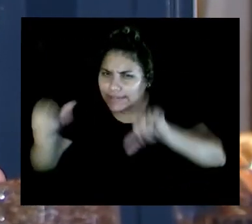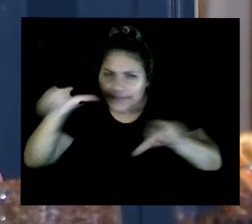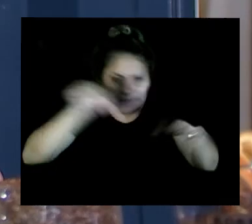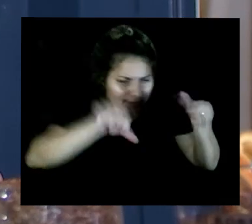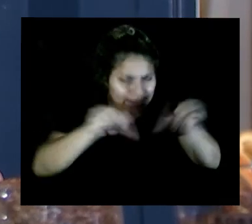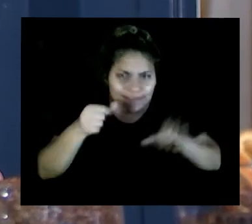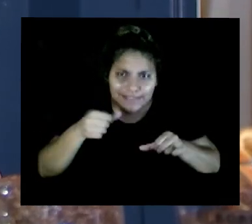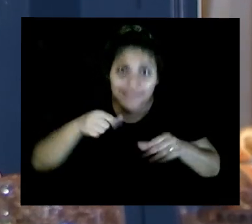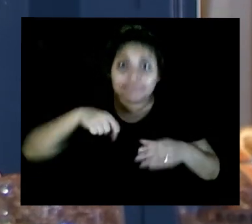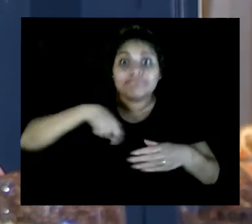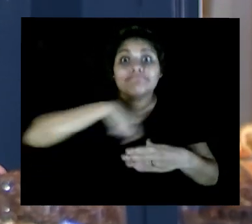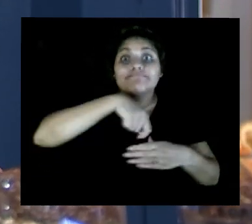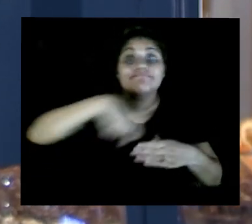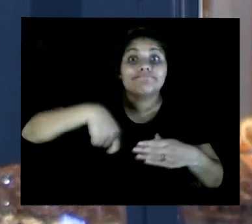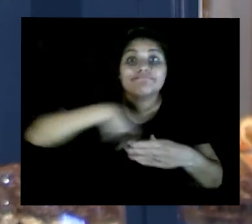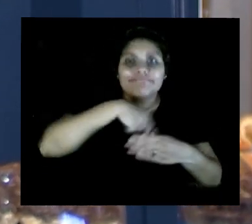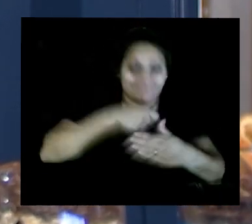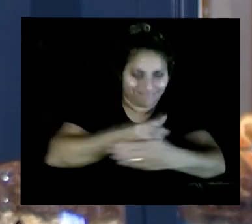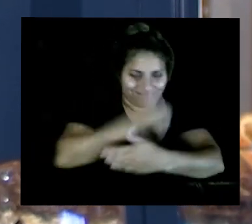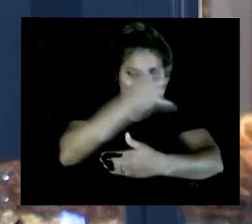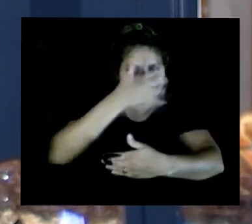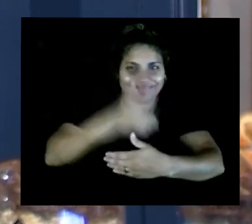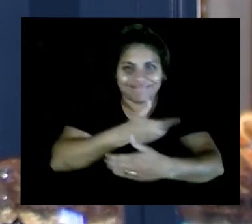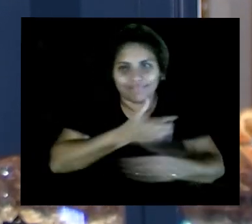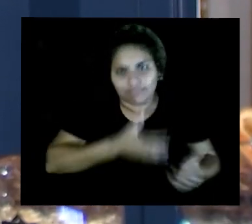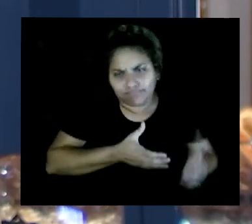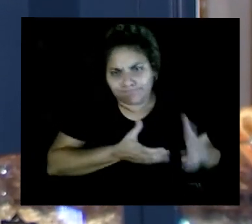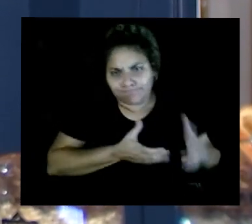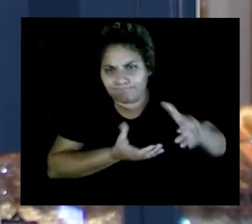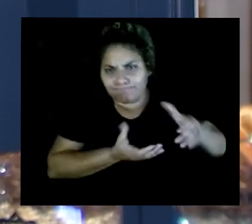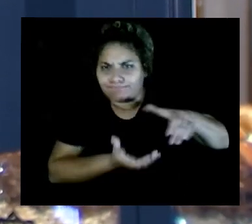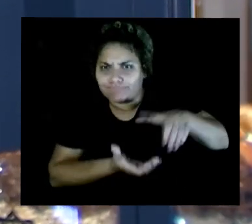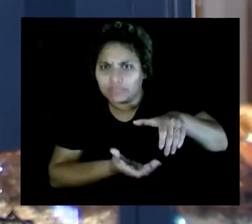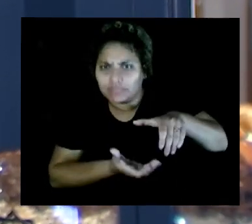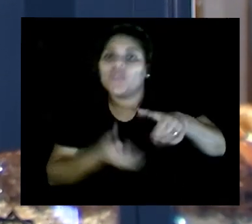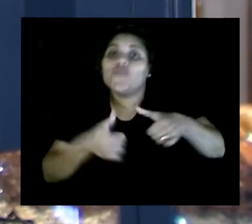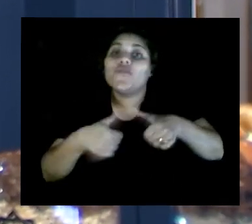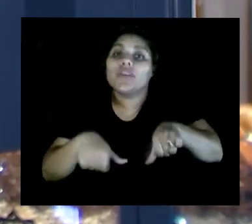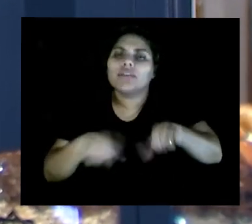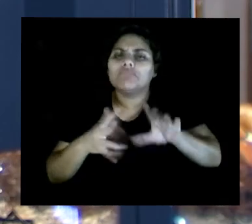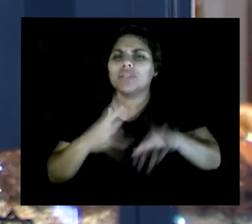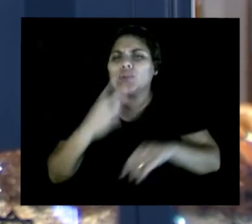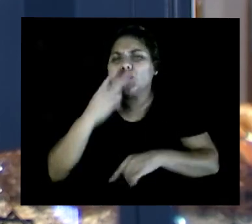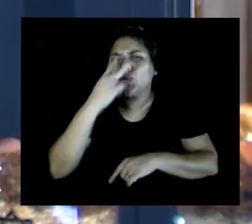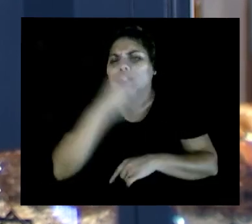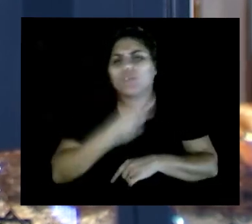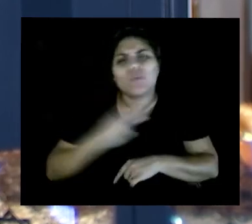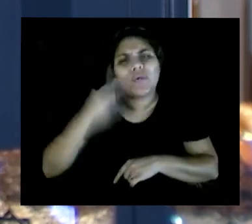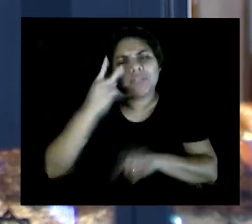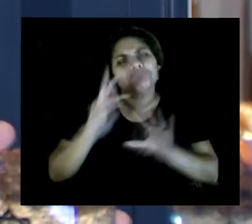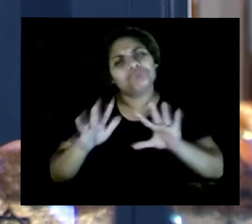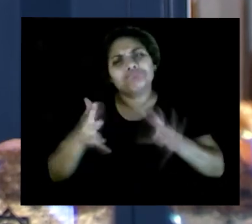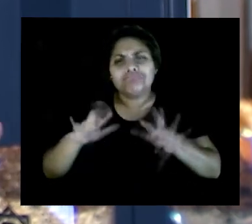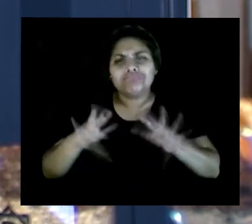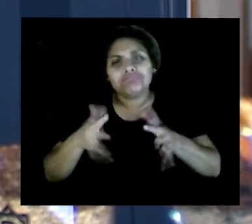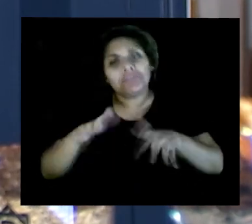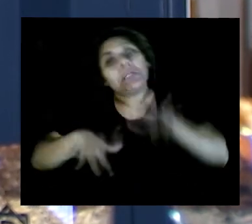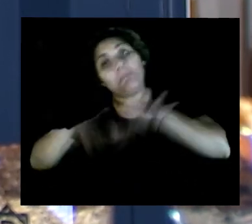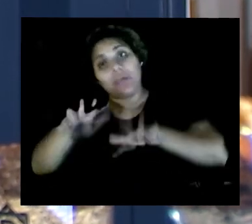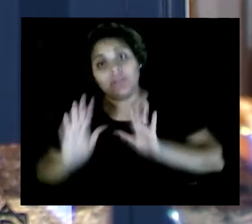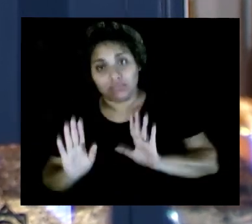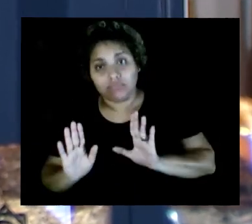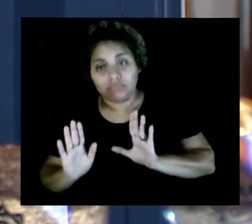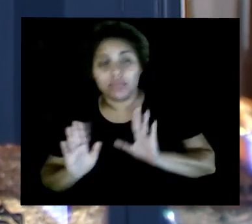vamos iniciar o cozimento dos grãos, né? O cozimento dos grãos leva em torno de 2 horas, depende um pouco de receita para